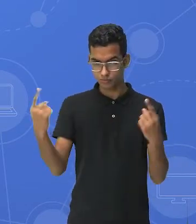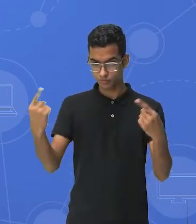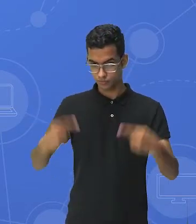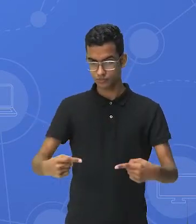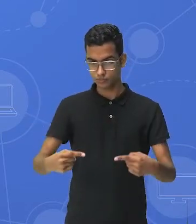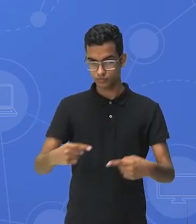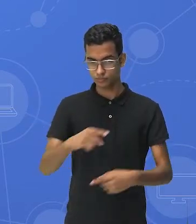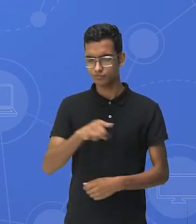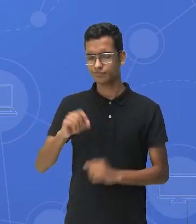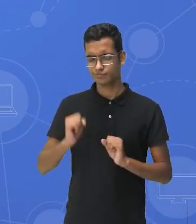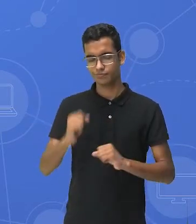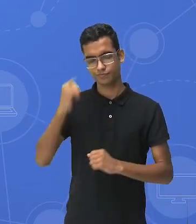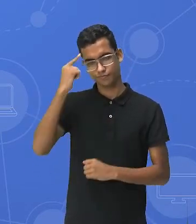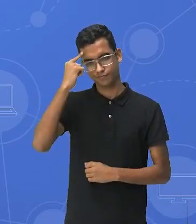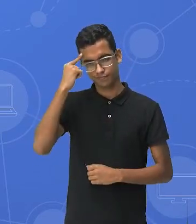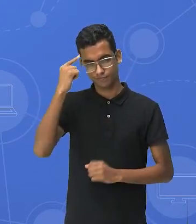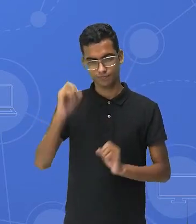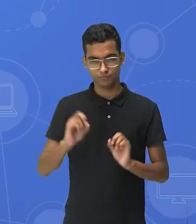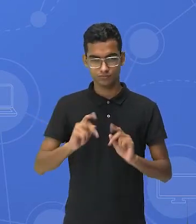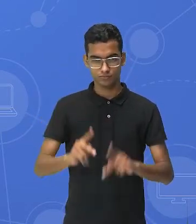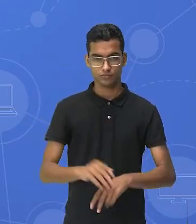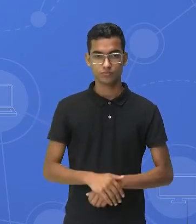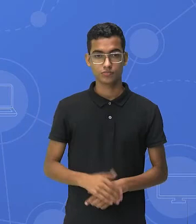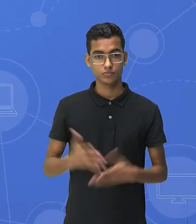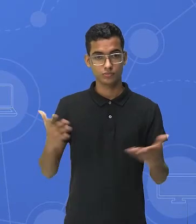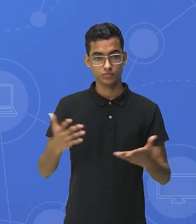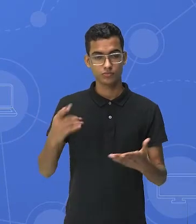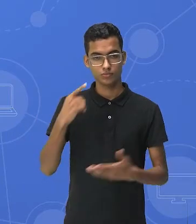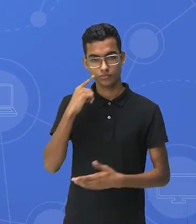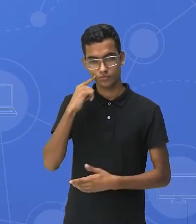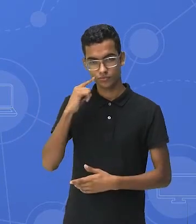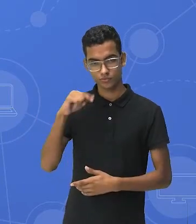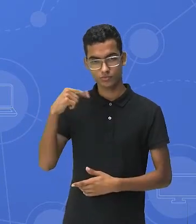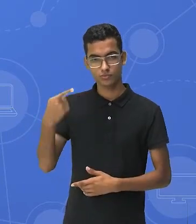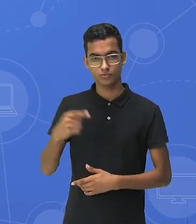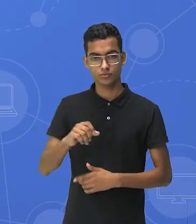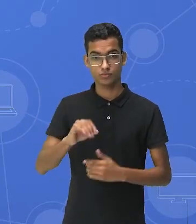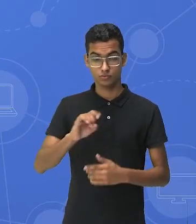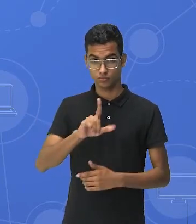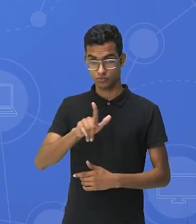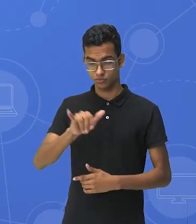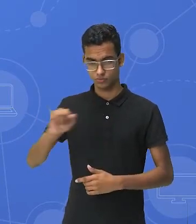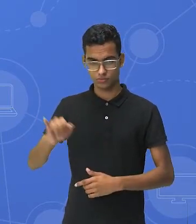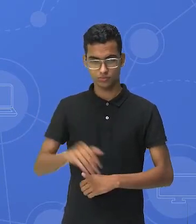vocês refletirem, tá certo? Agora nós vamos para a nossa DLI.